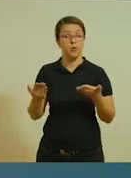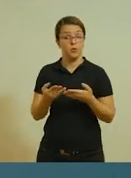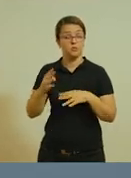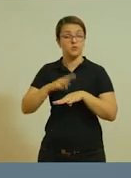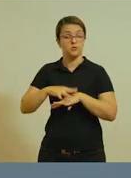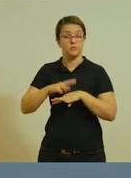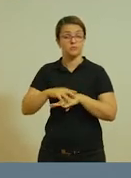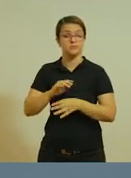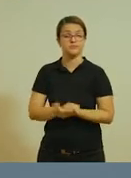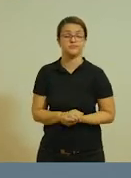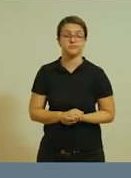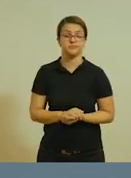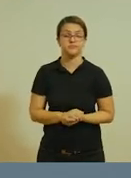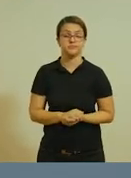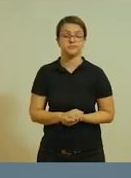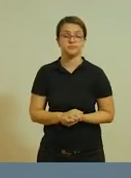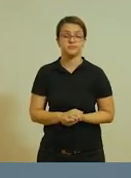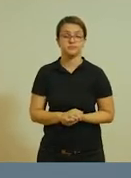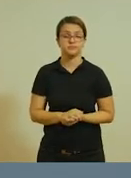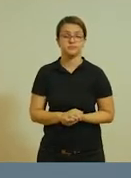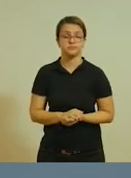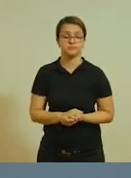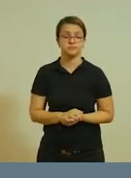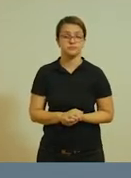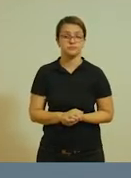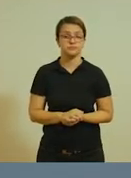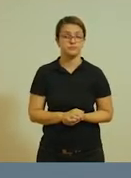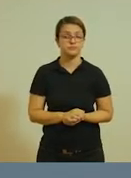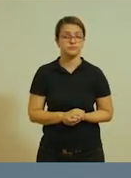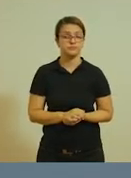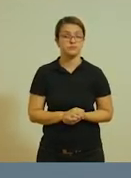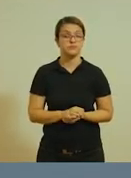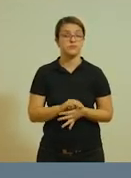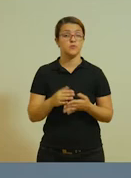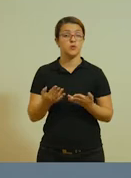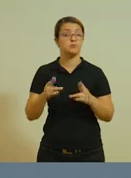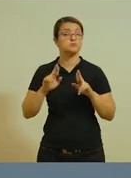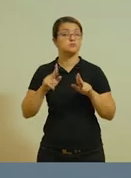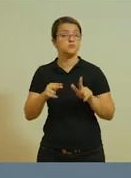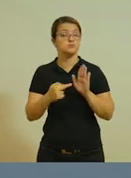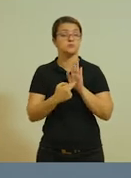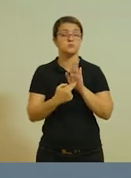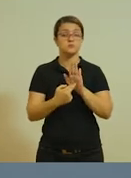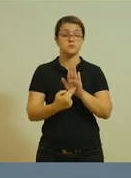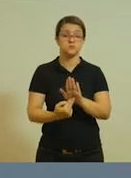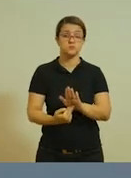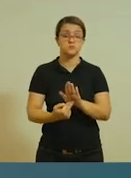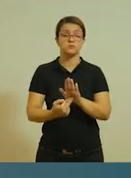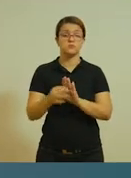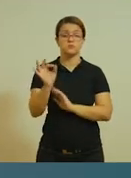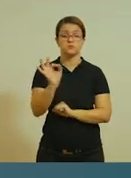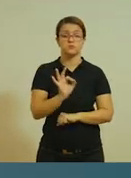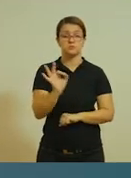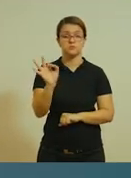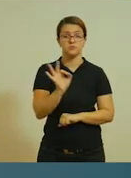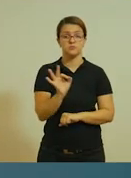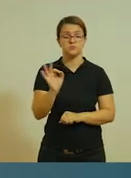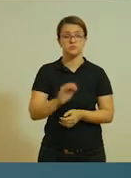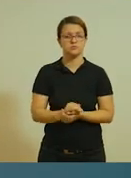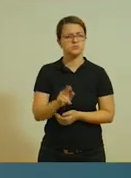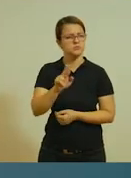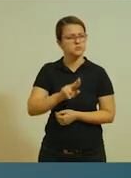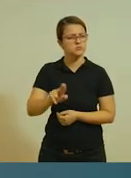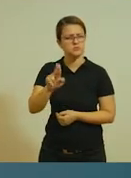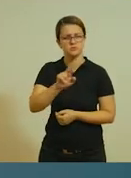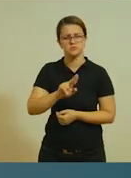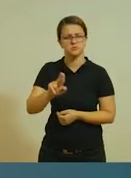matemática. Em matemática, nós vamos ver as diferentes representações de porcentagem. Nós